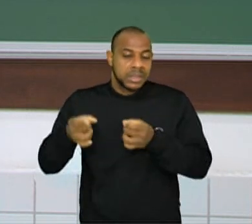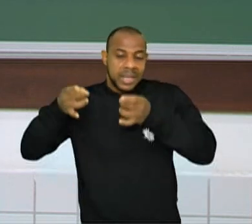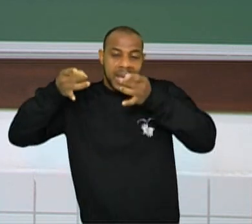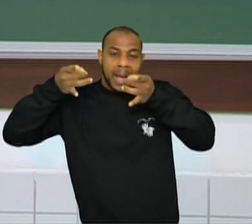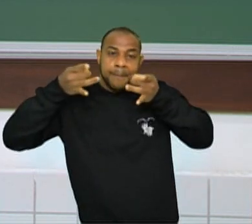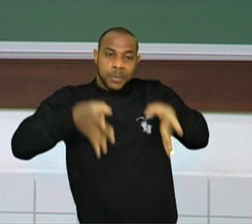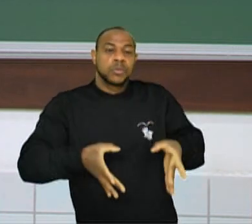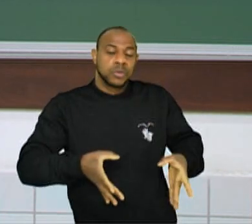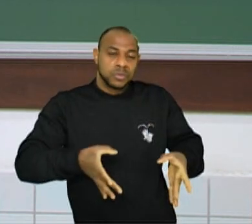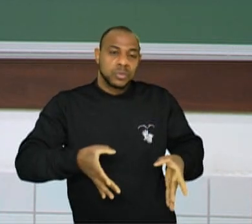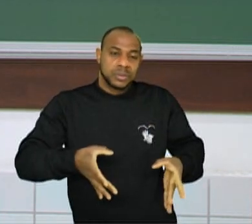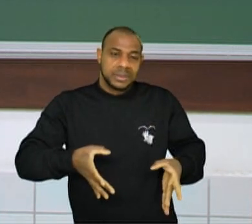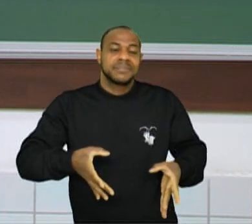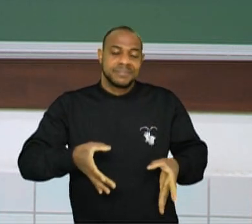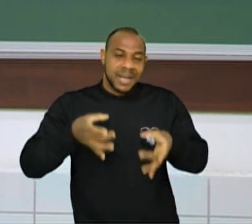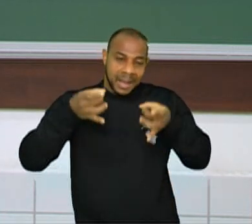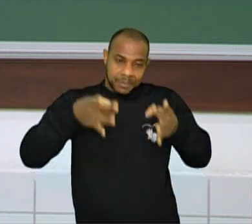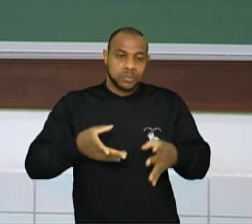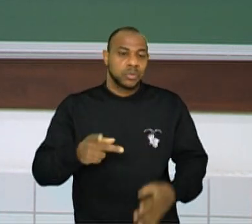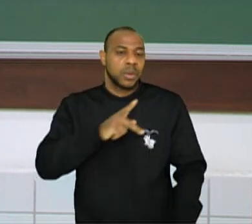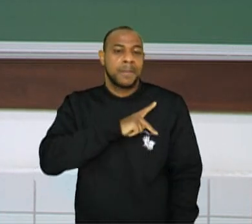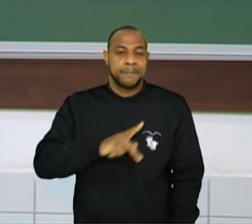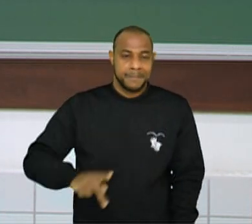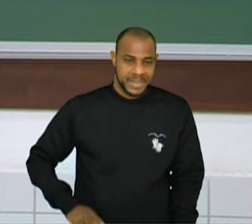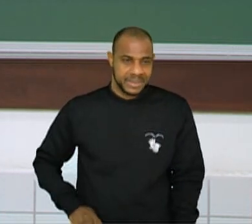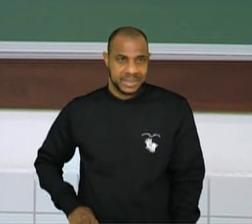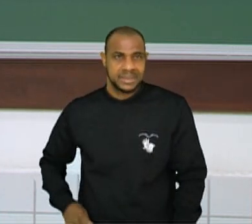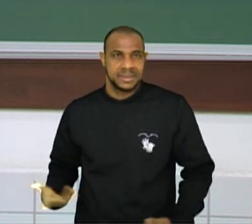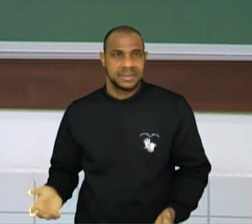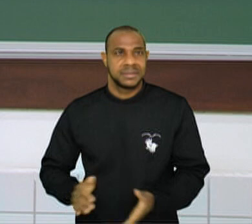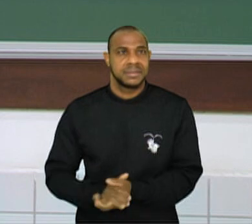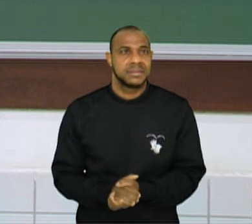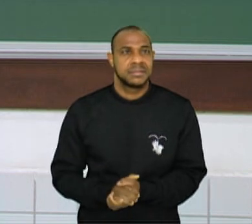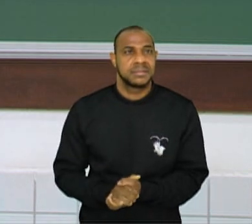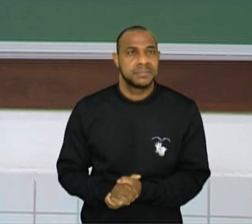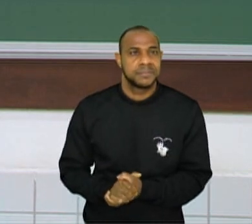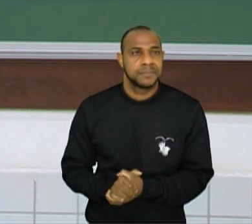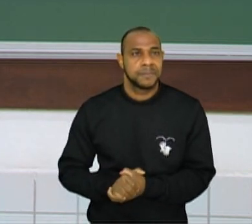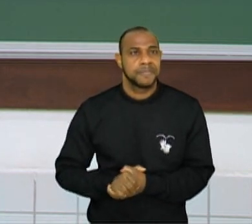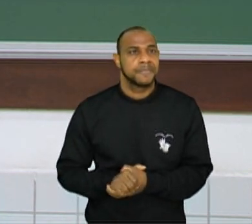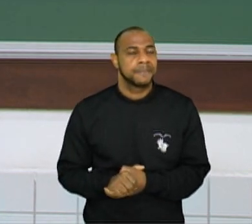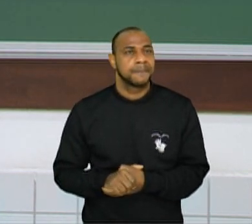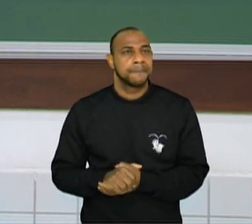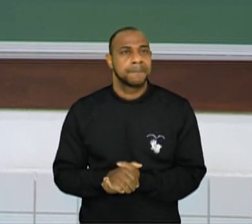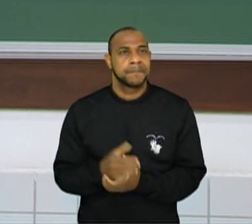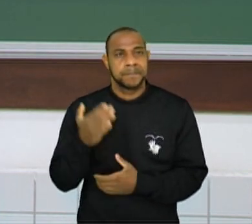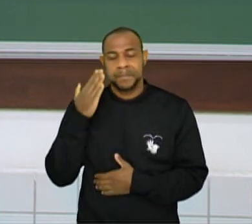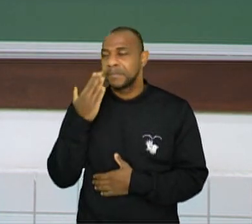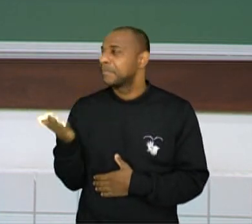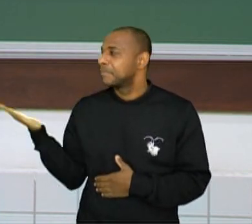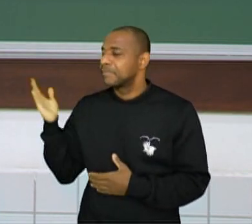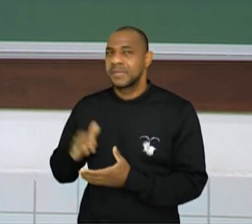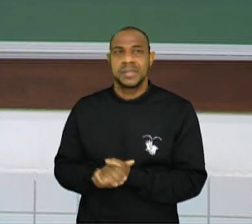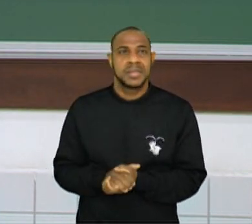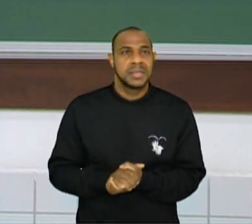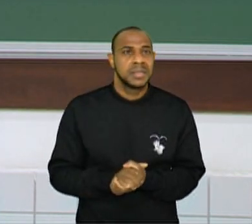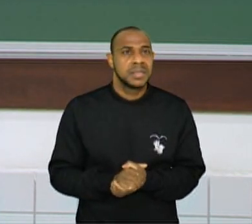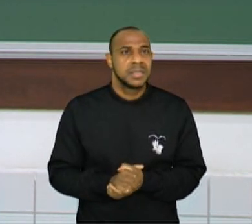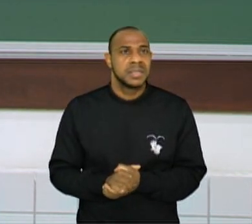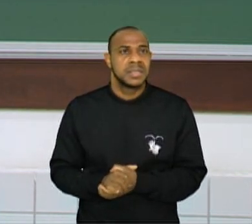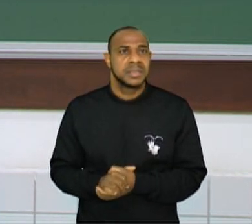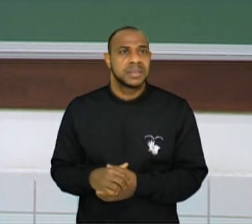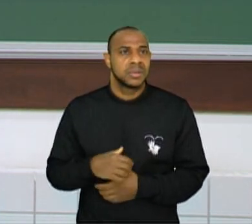do golpe militar de 1964. E nós fechamos essas ideias aí com o seguinte. Em 2013, houve um